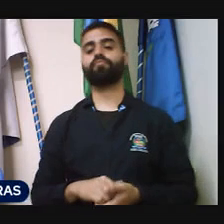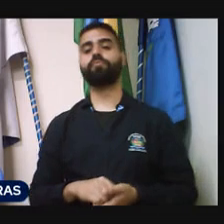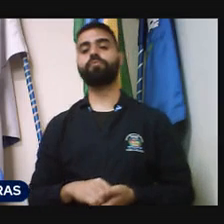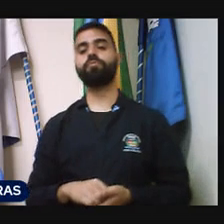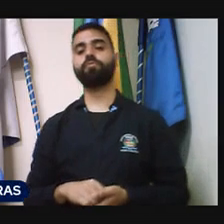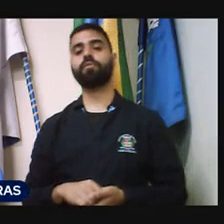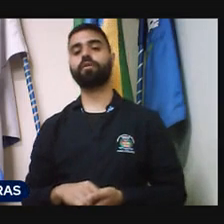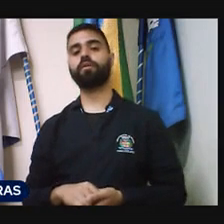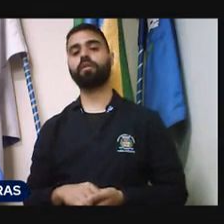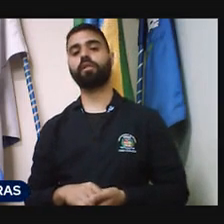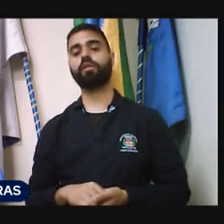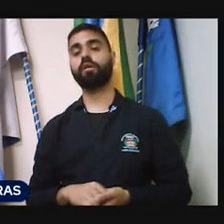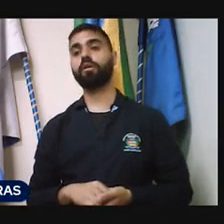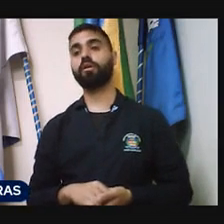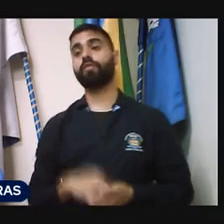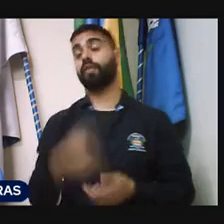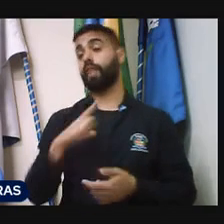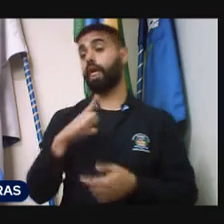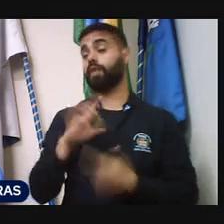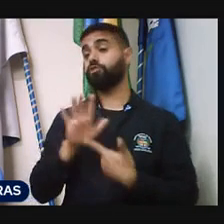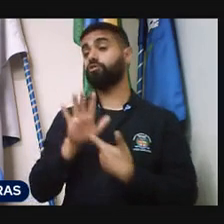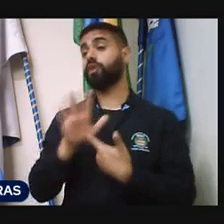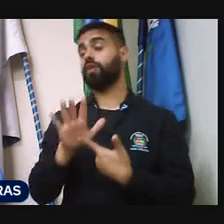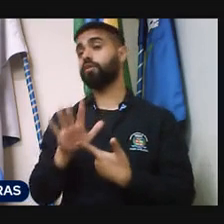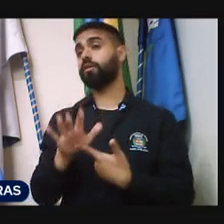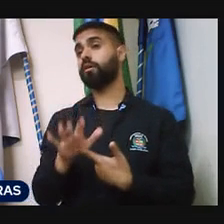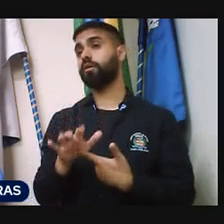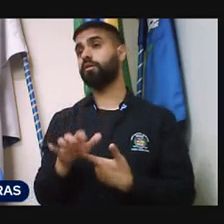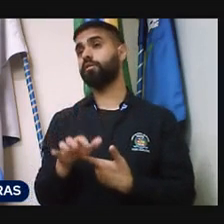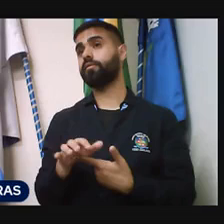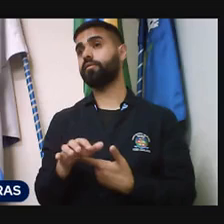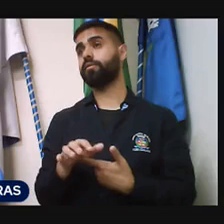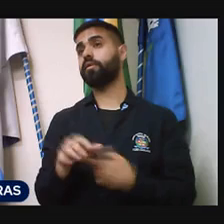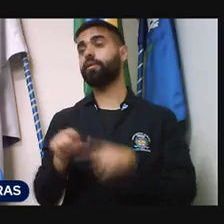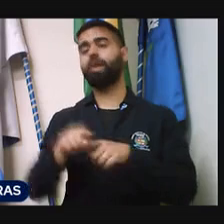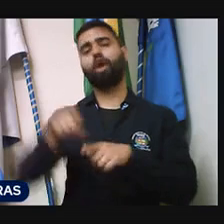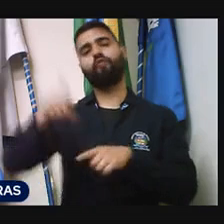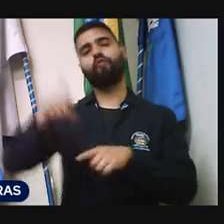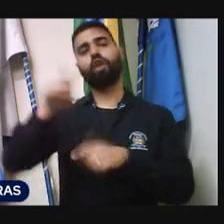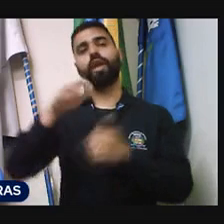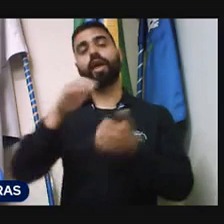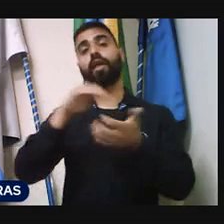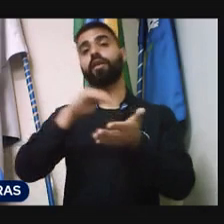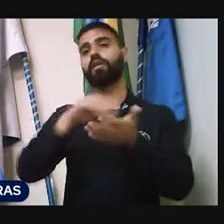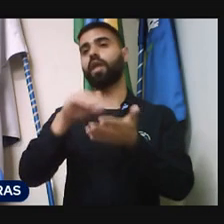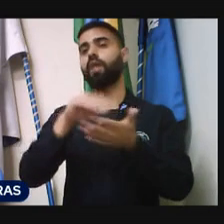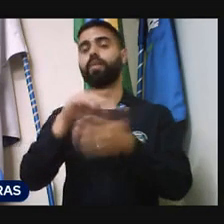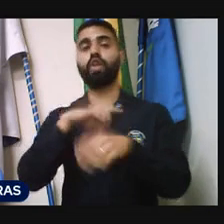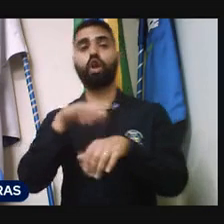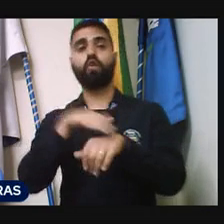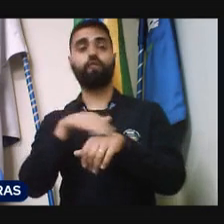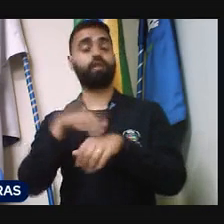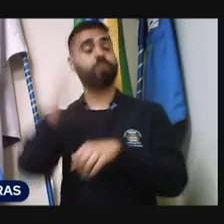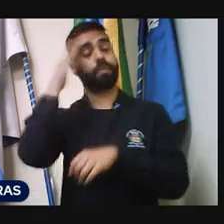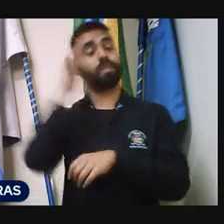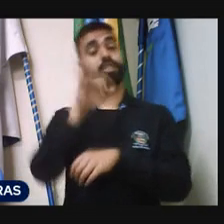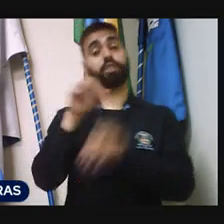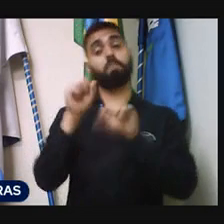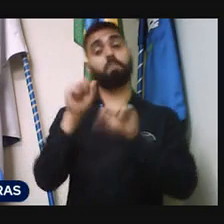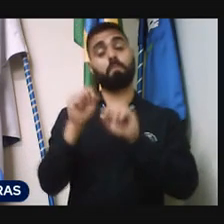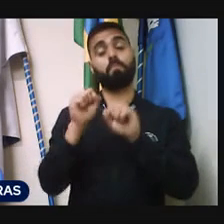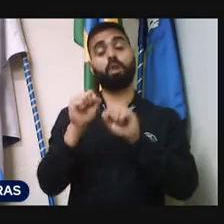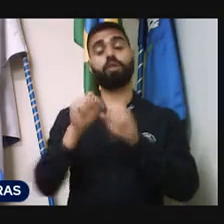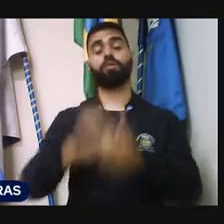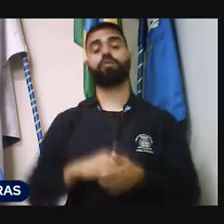a gente vai estar aí com essa indicação ao estaremos comparecer na secretaria também para arrumar a conversa para ver a possibilidade de